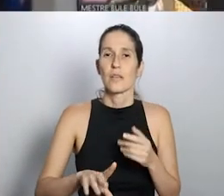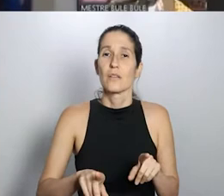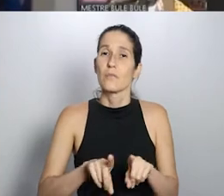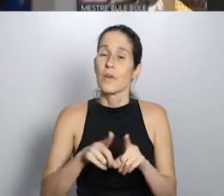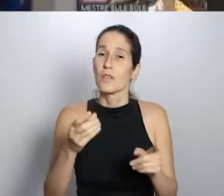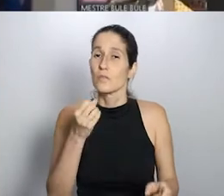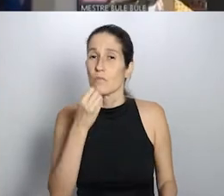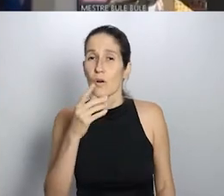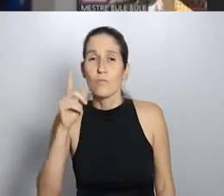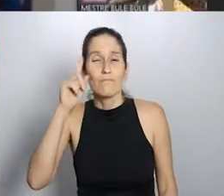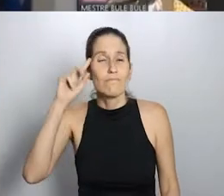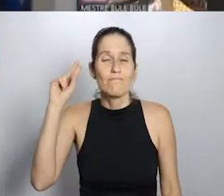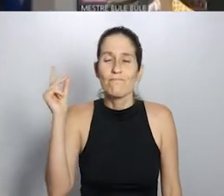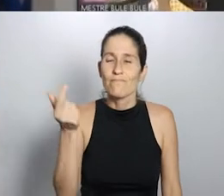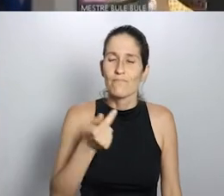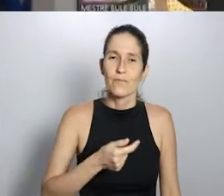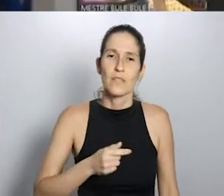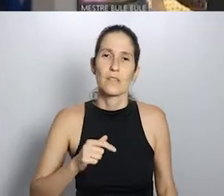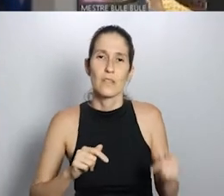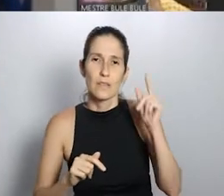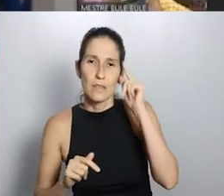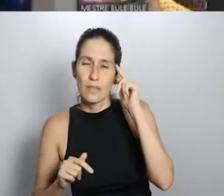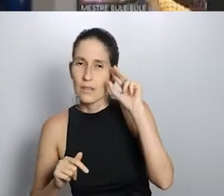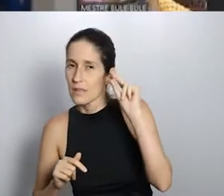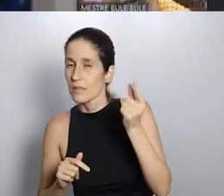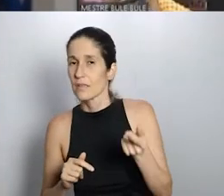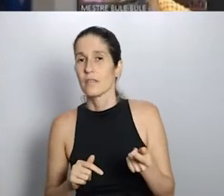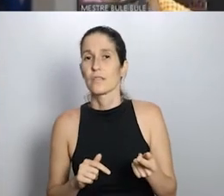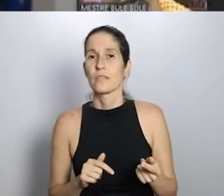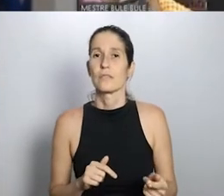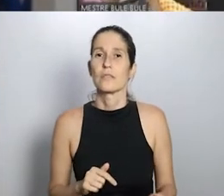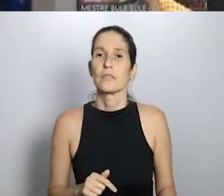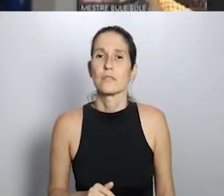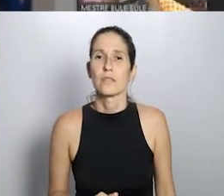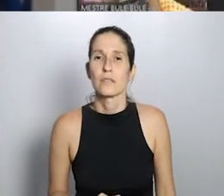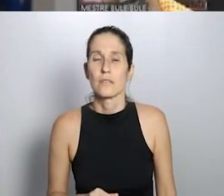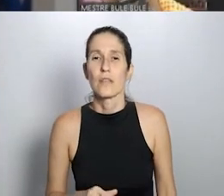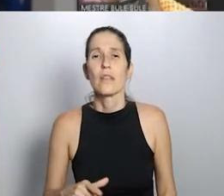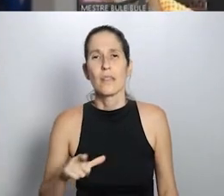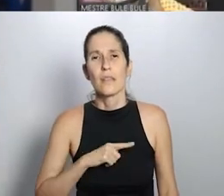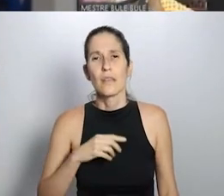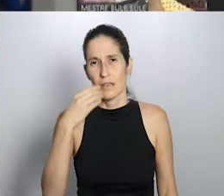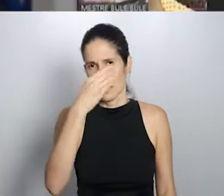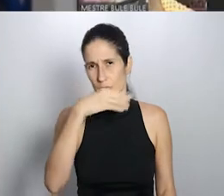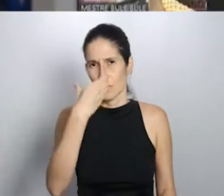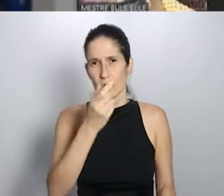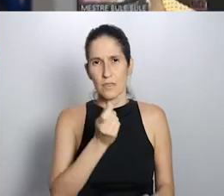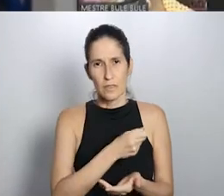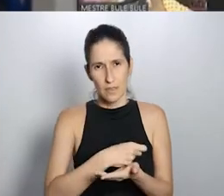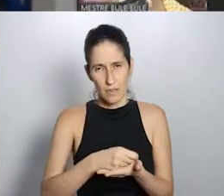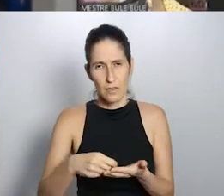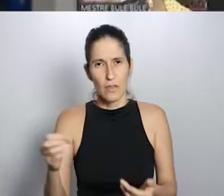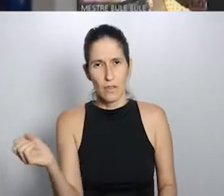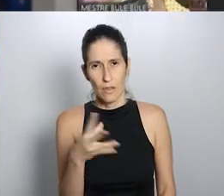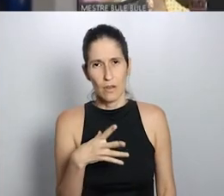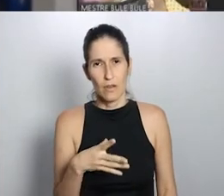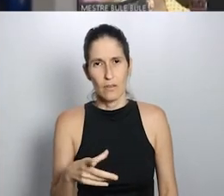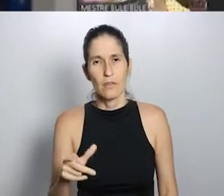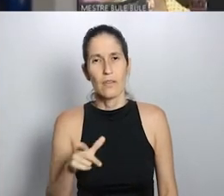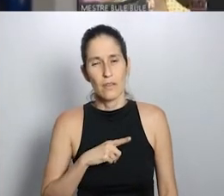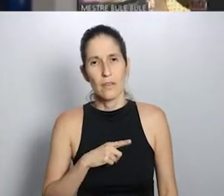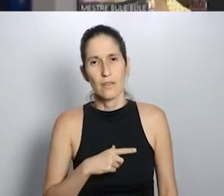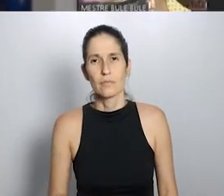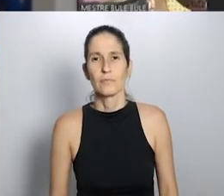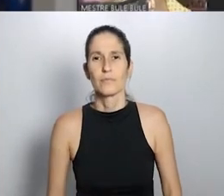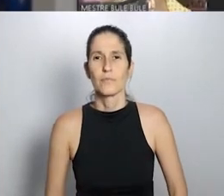coisa da saudade, do afastamento, mas muitos temas também surgindo, muitas ideias também brotando. Tem algum brinquedo novo